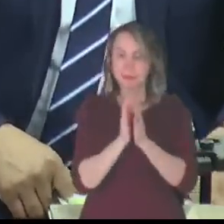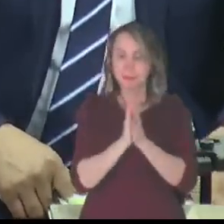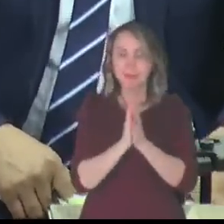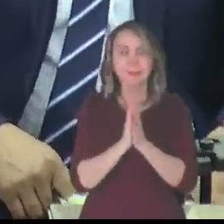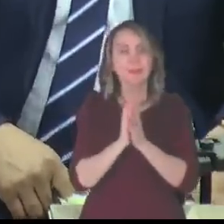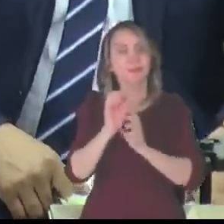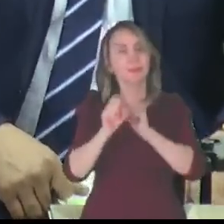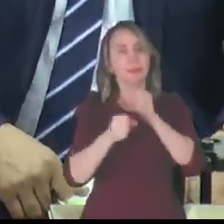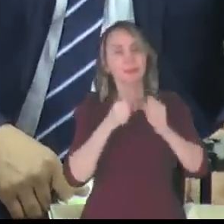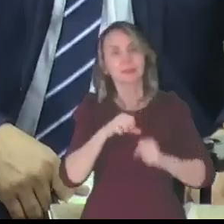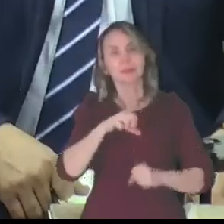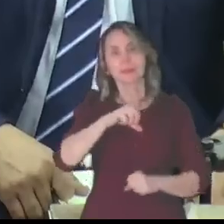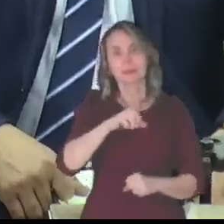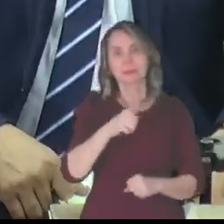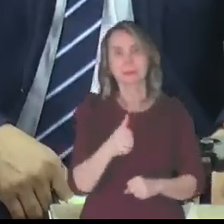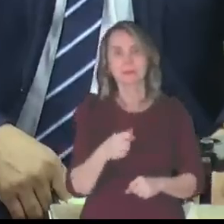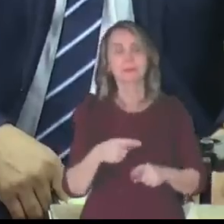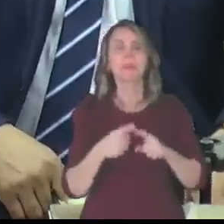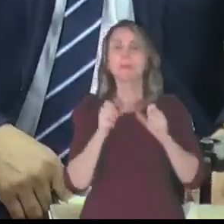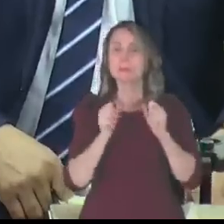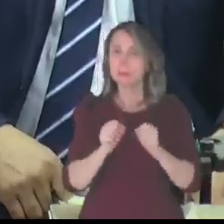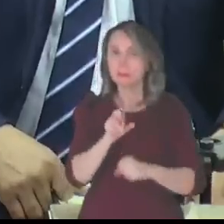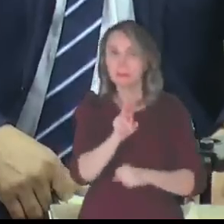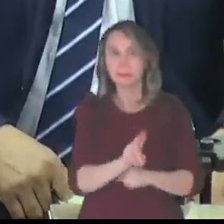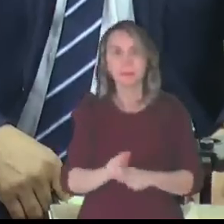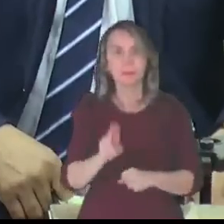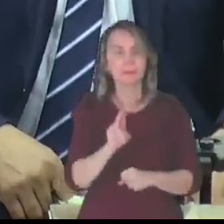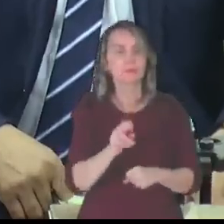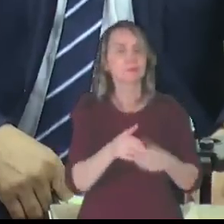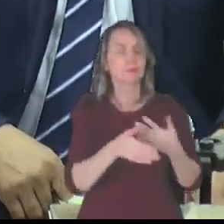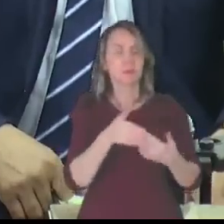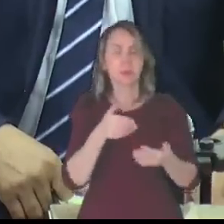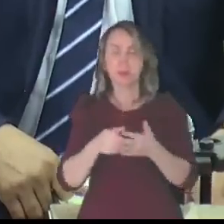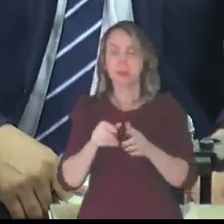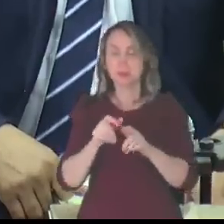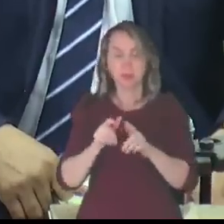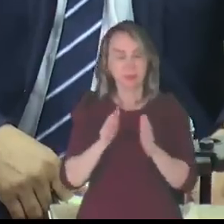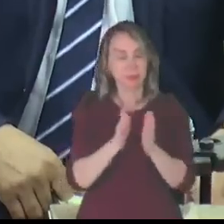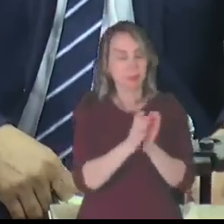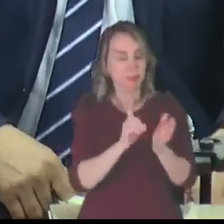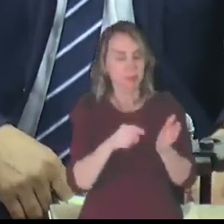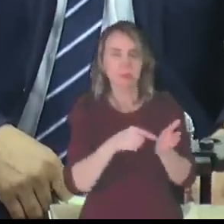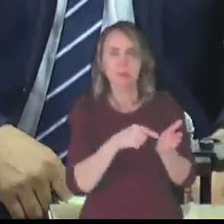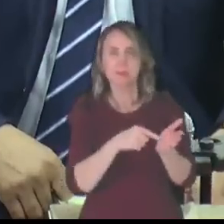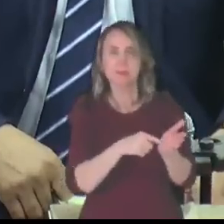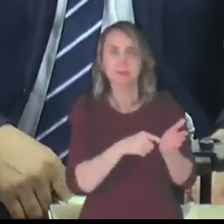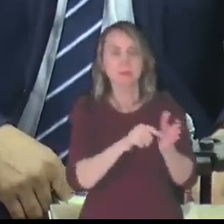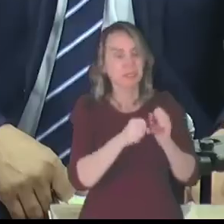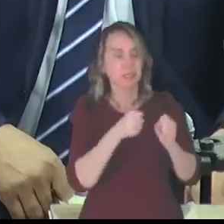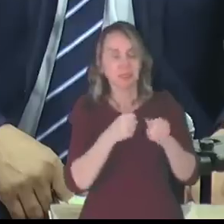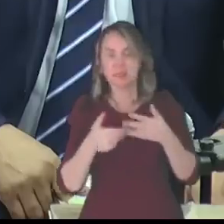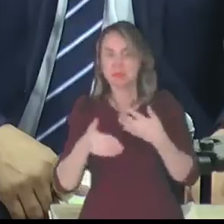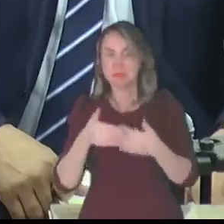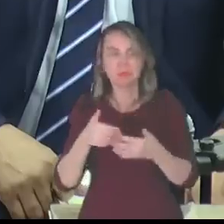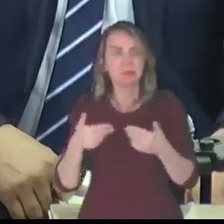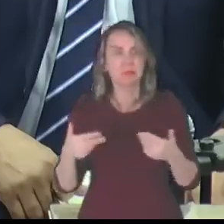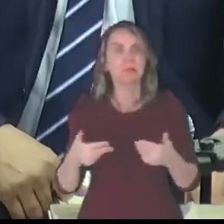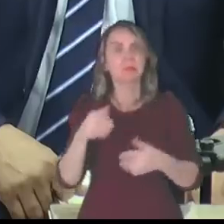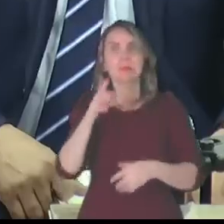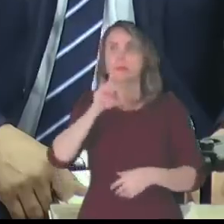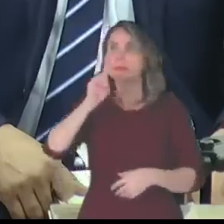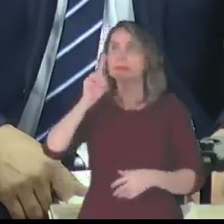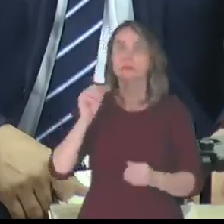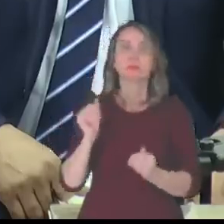de toda a Bíblia para orar orar com as sagradas escrituras louvado seja Deus para sempre e